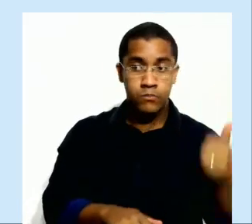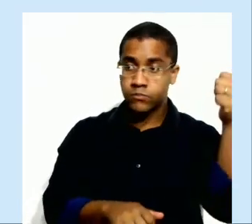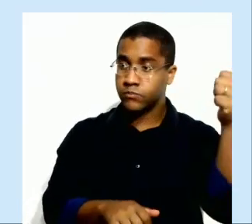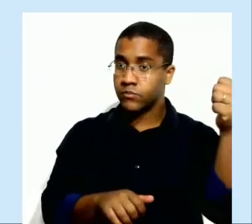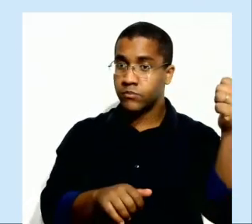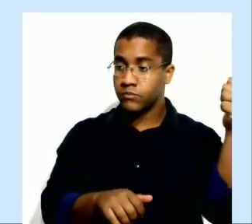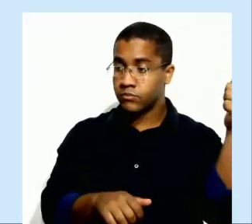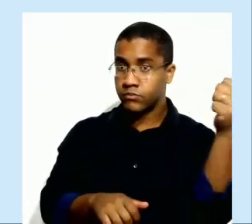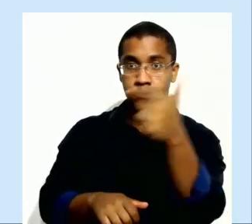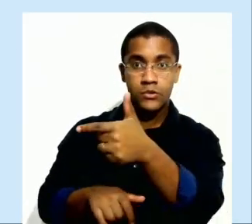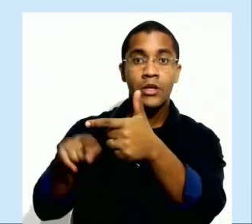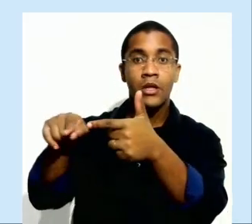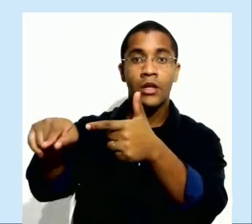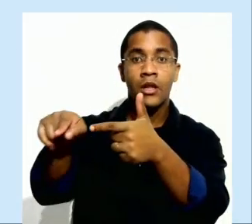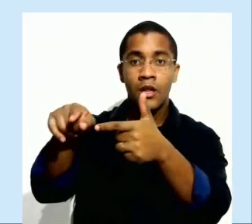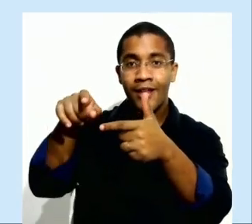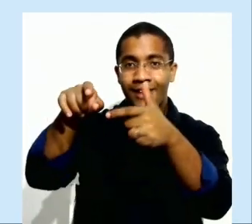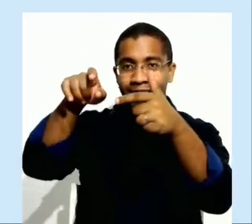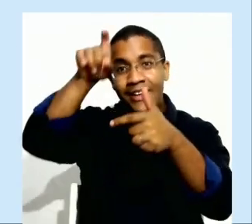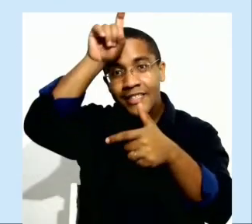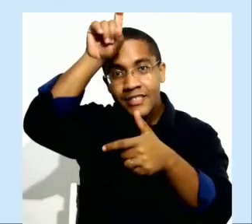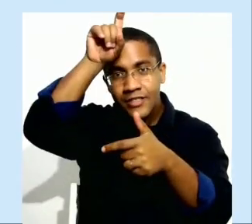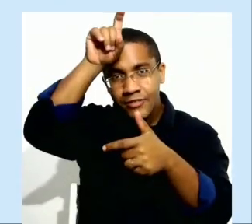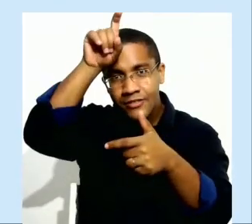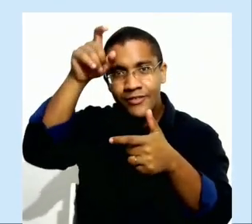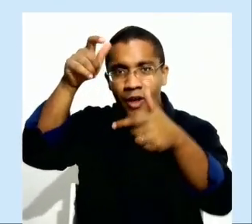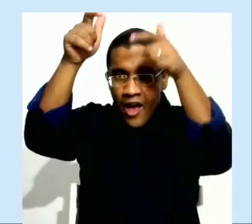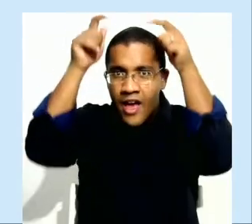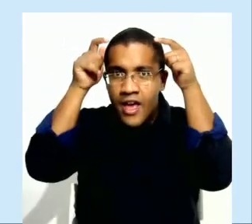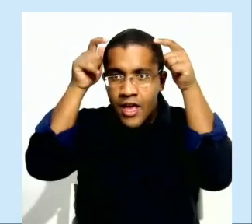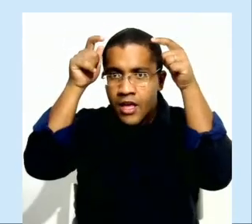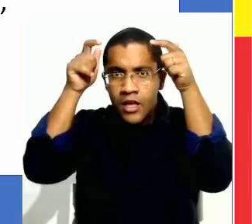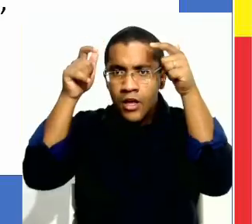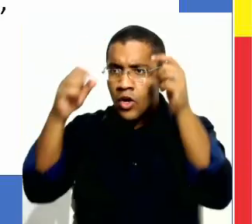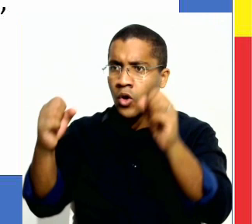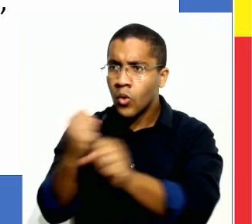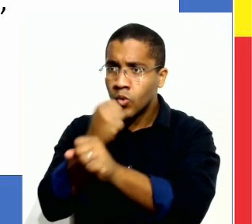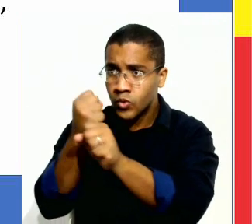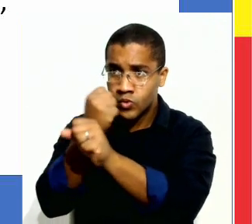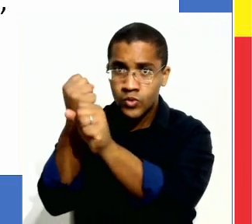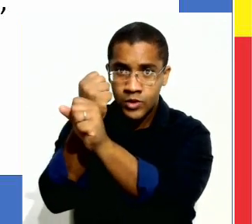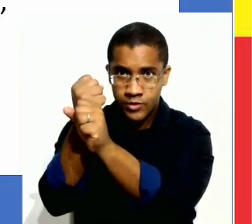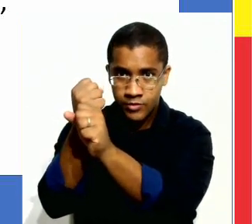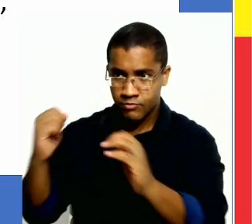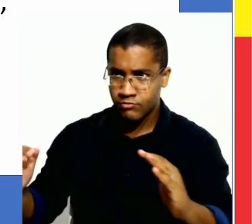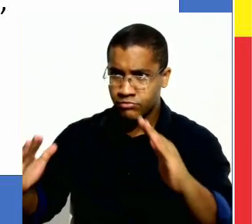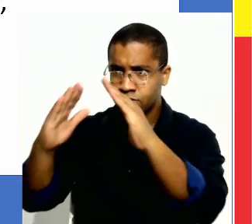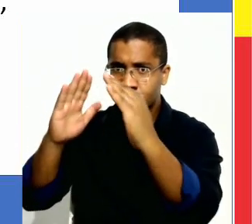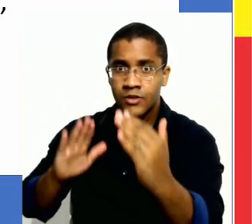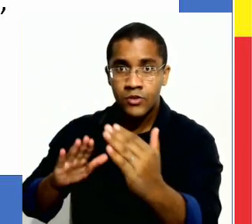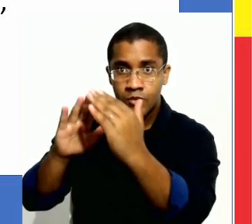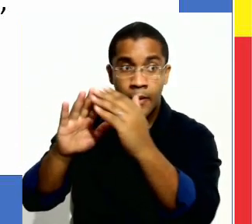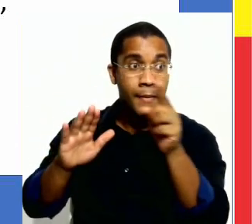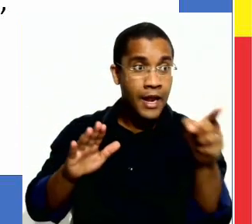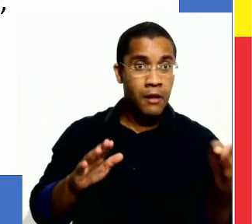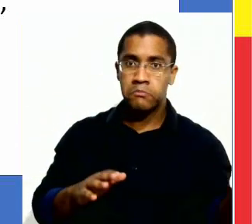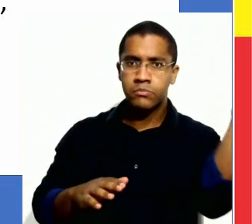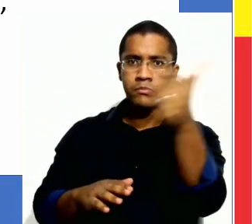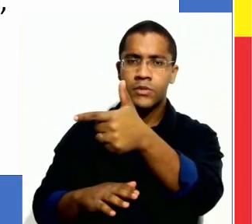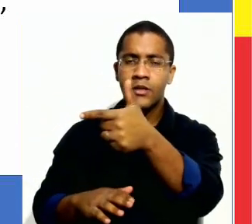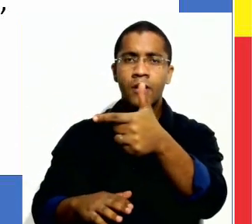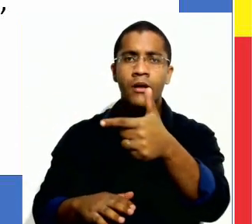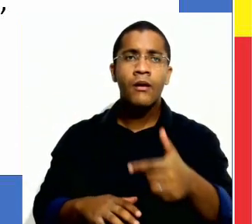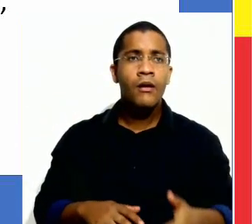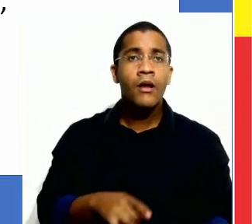Para que vocês possam ter uma ideia, Até o presente já foram